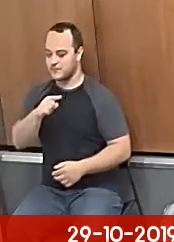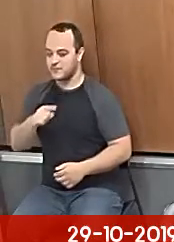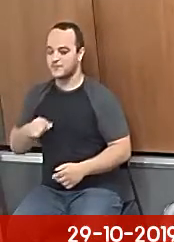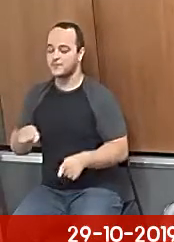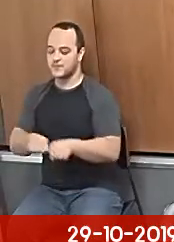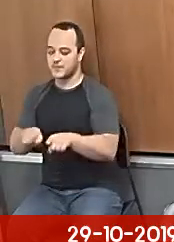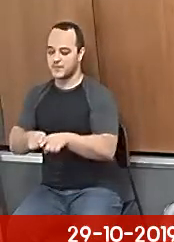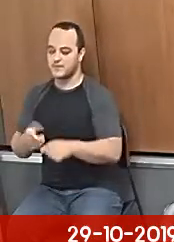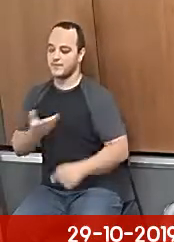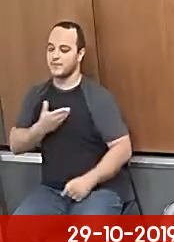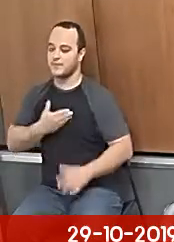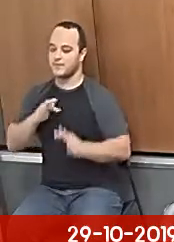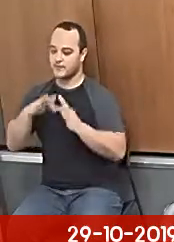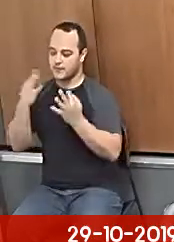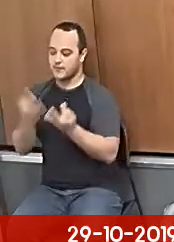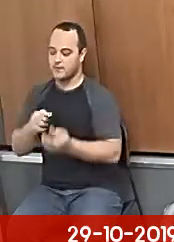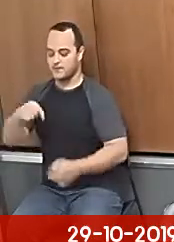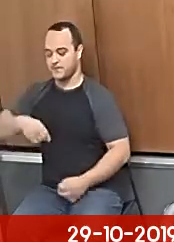O Wellington...